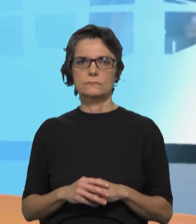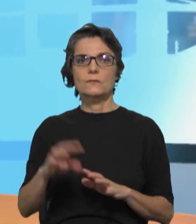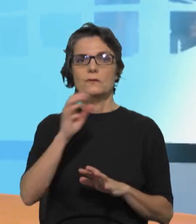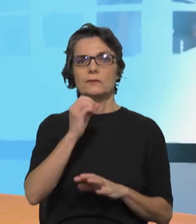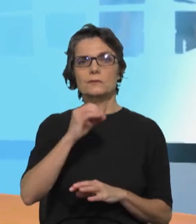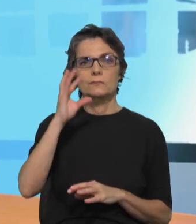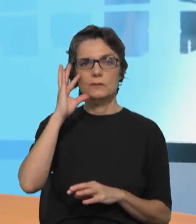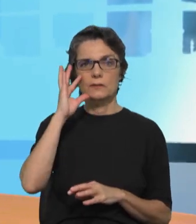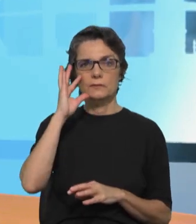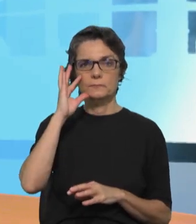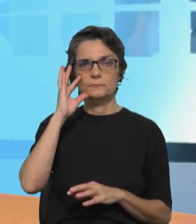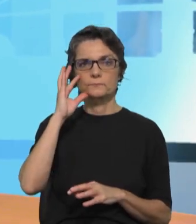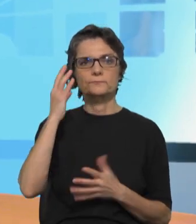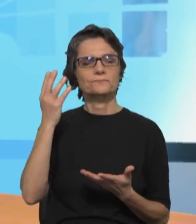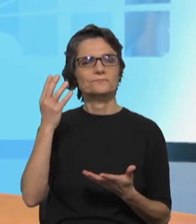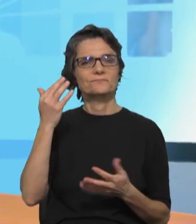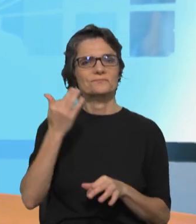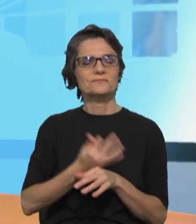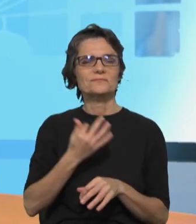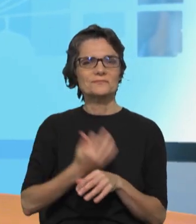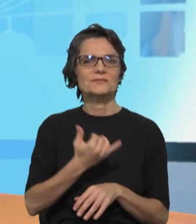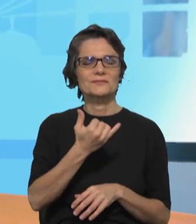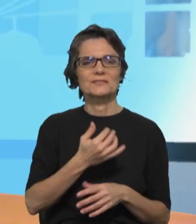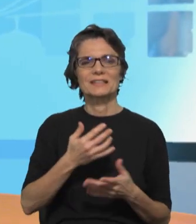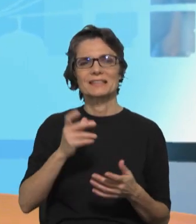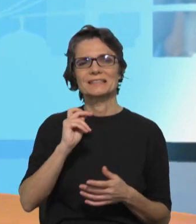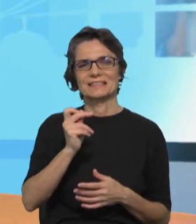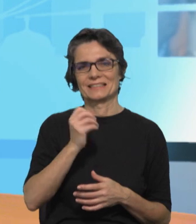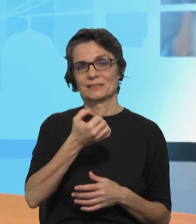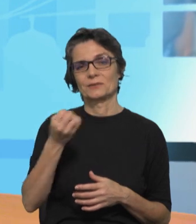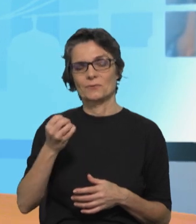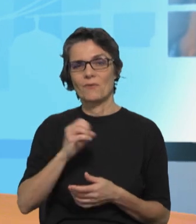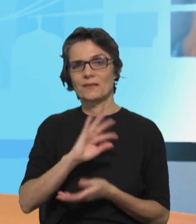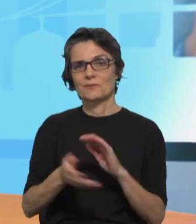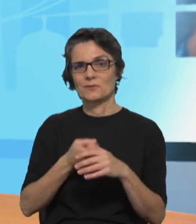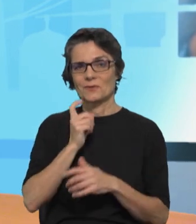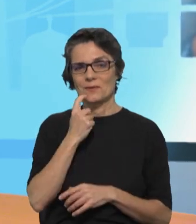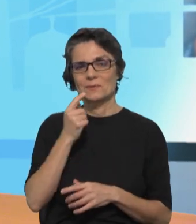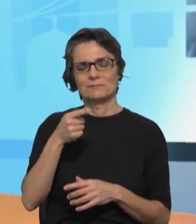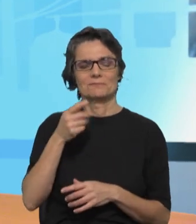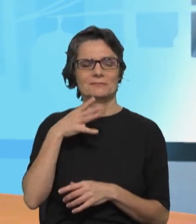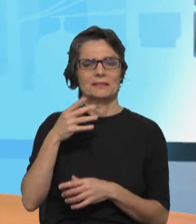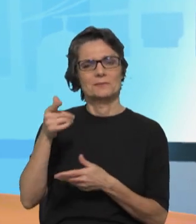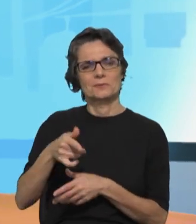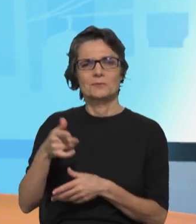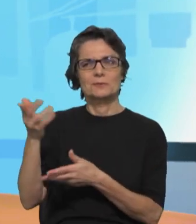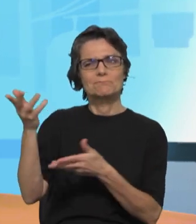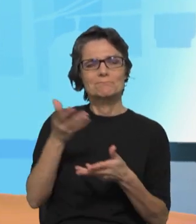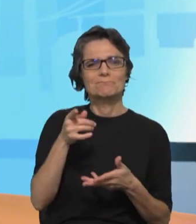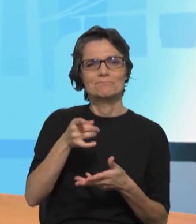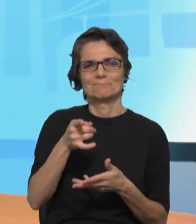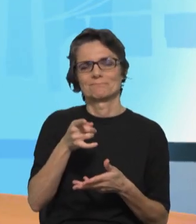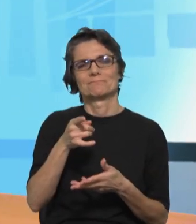Olá, boa tarde. Ainda a comemorar os 50 anos da Revolução de Abril, queremos olhar esses dias com quem os viveu como